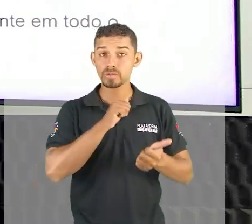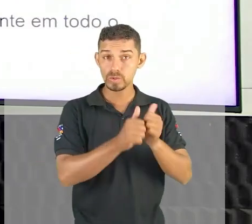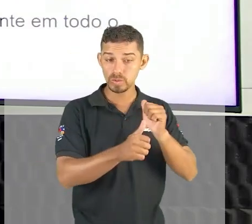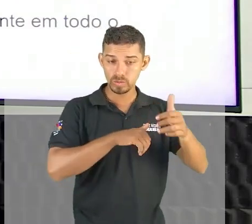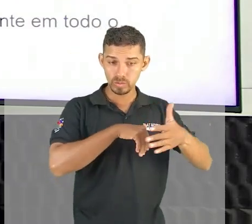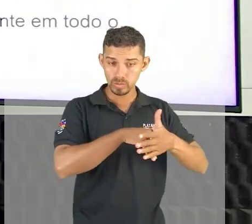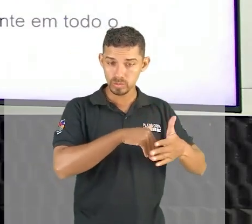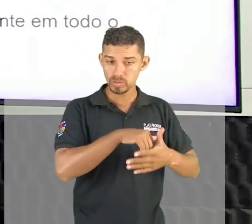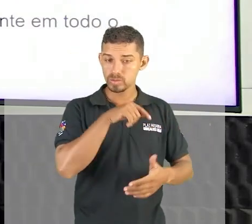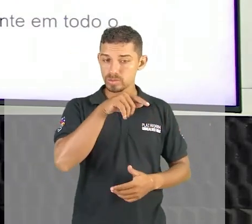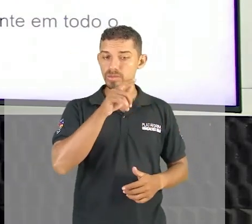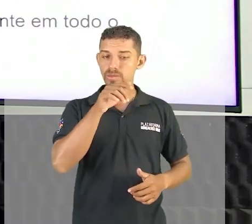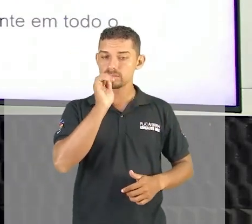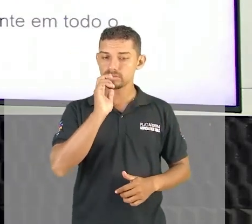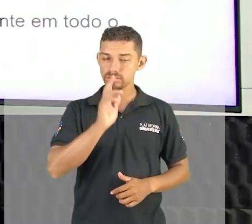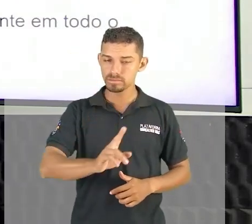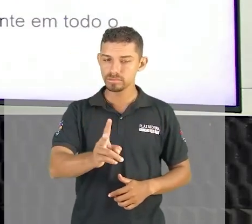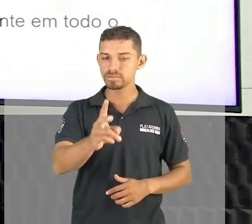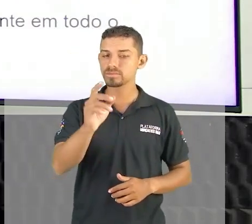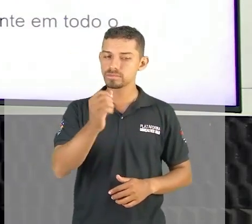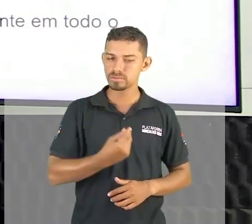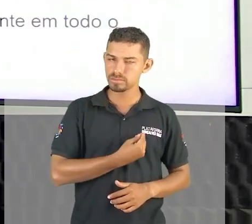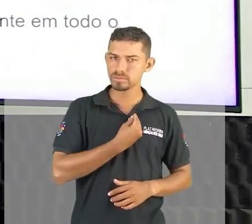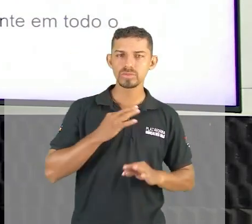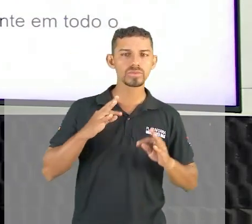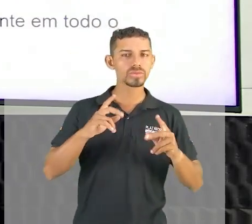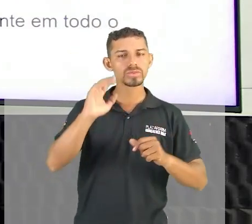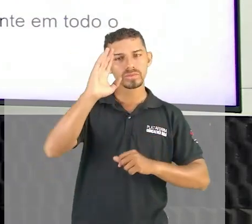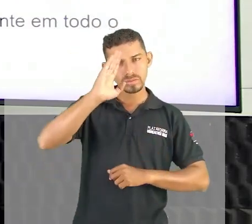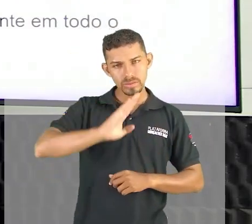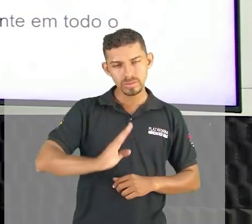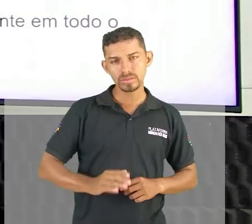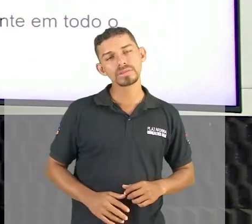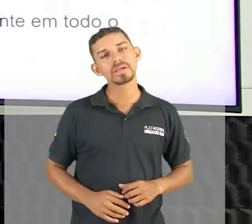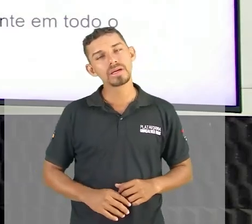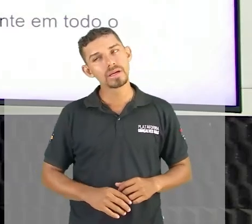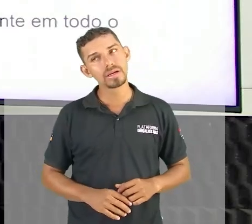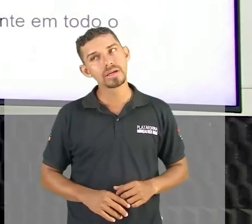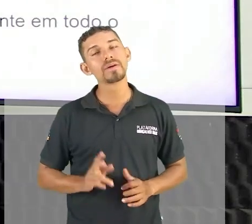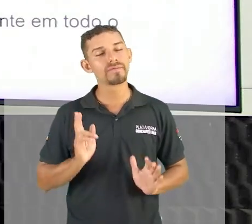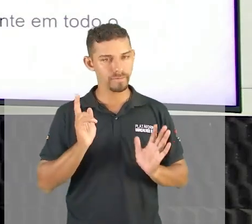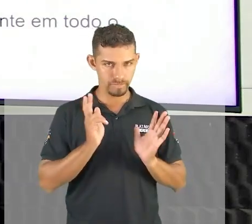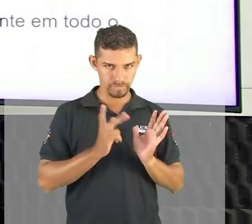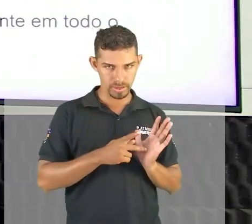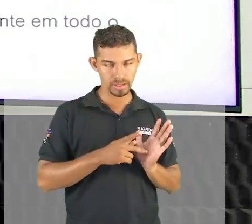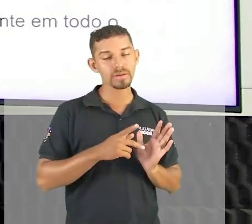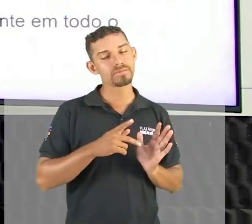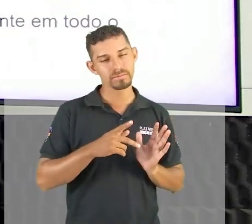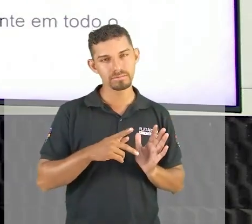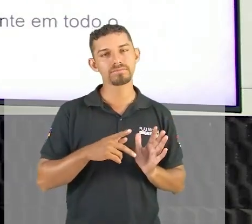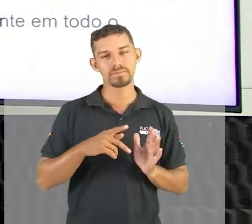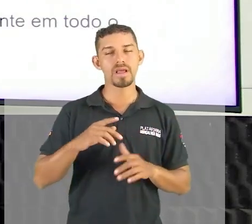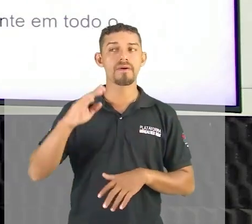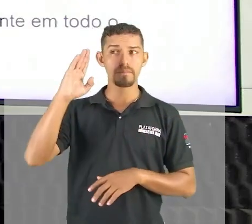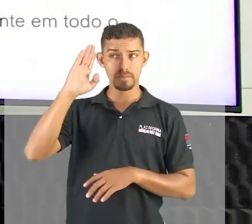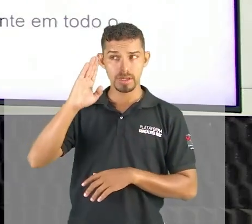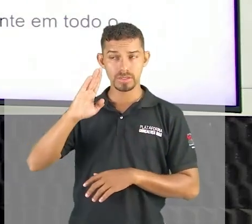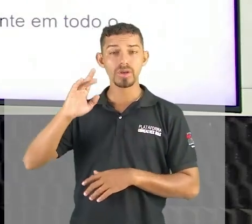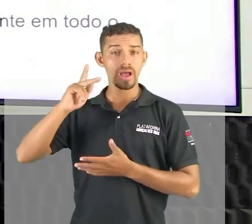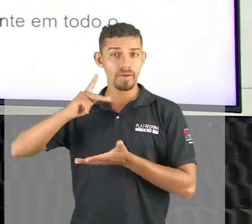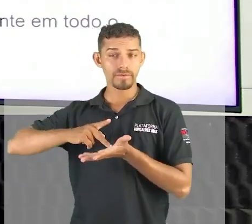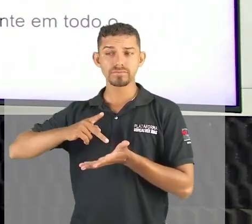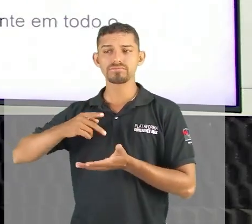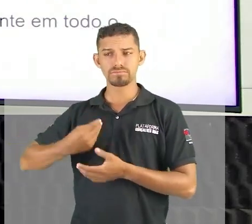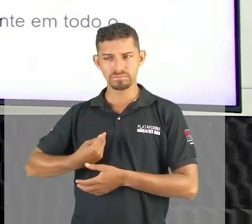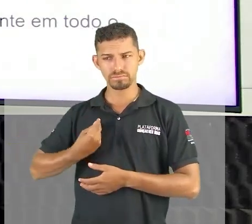futebol é um esporte presente em todo o Brasil e a gente pode pensar É de fato futebol é é um esporte